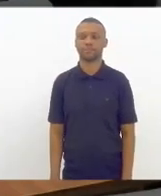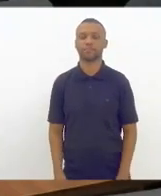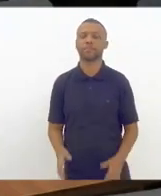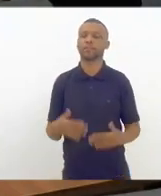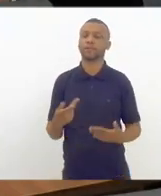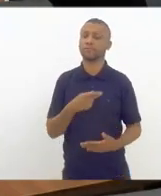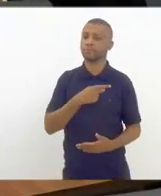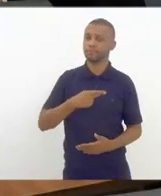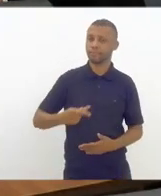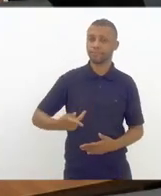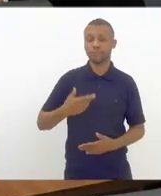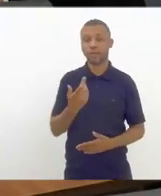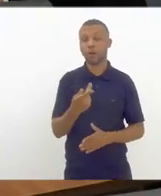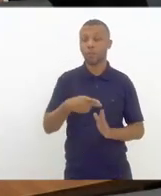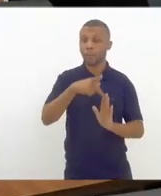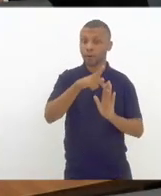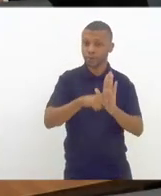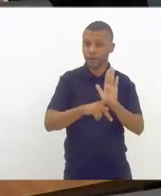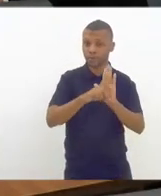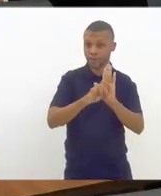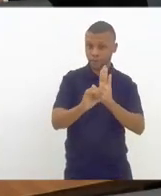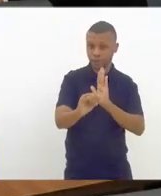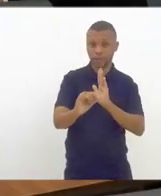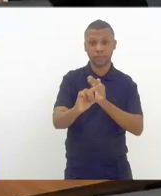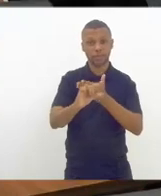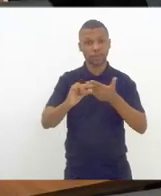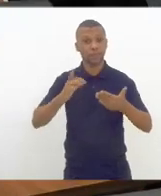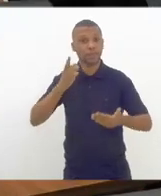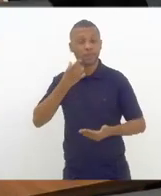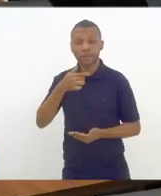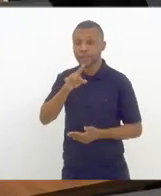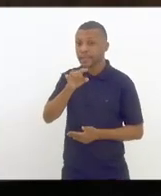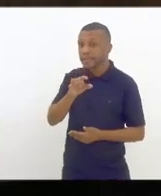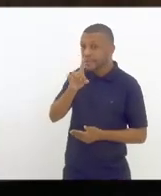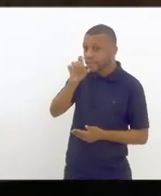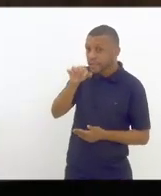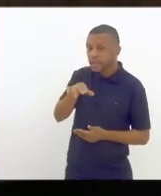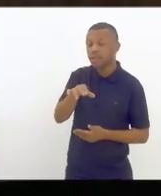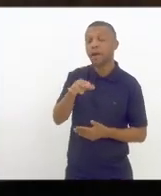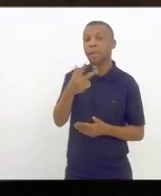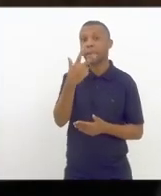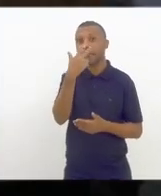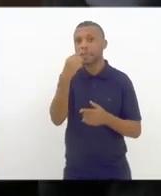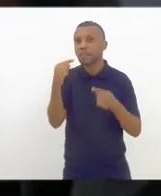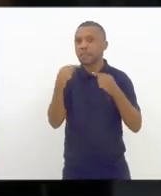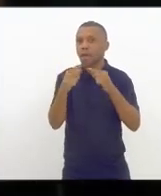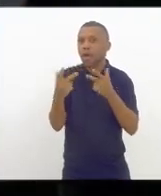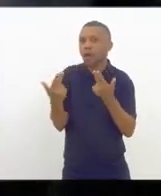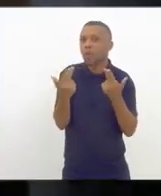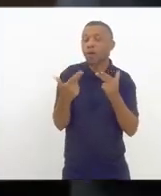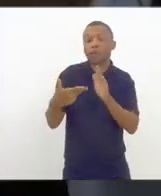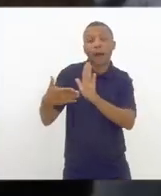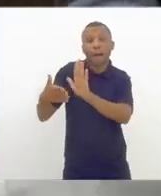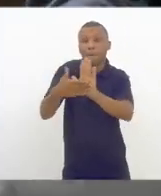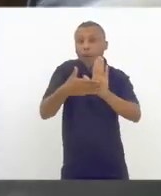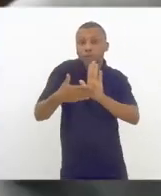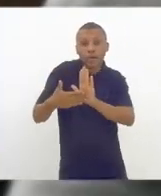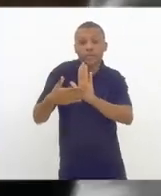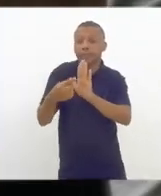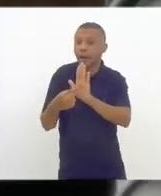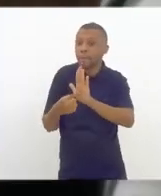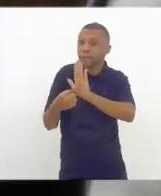Presidente, o projeto da deputada Zeidan caminha ao lado das propostas apresentadas na